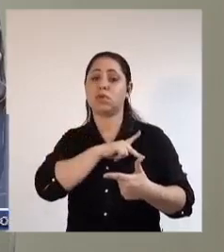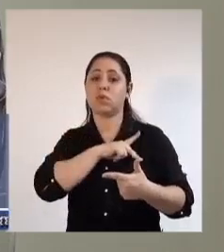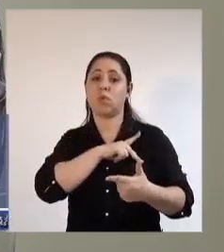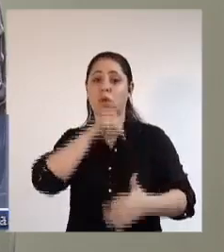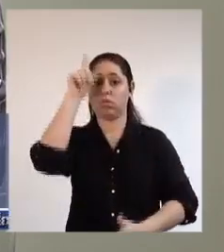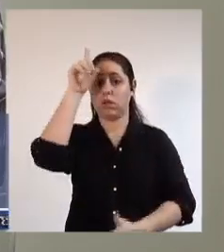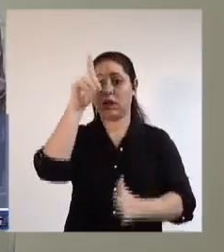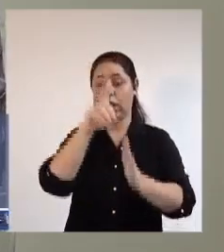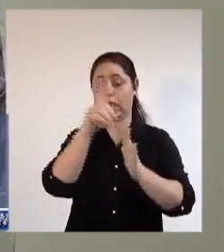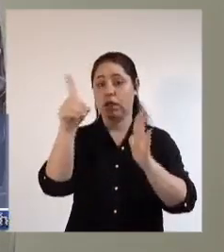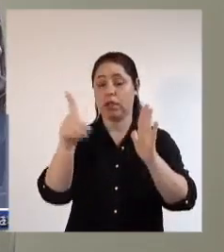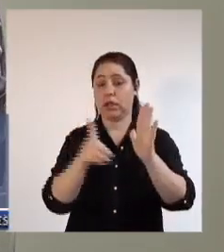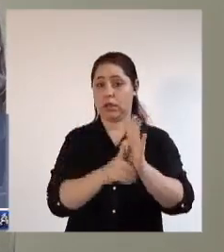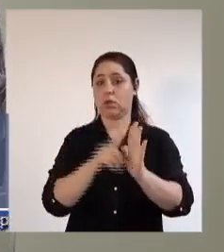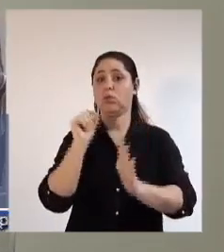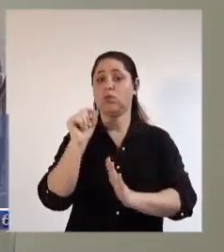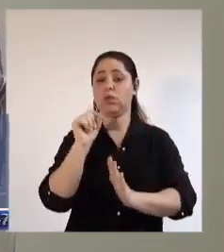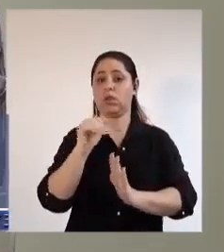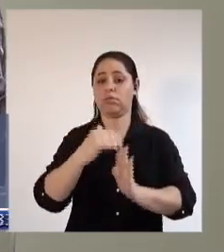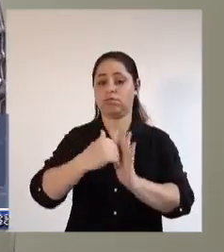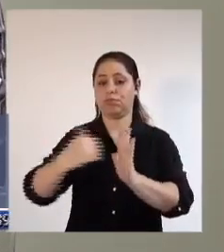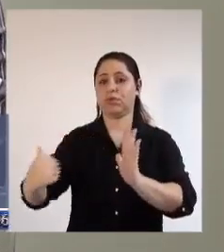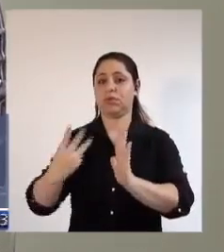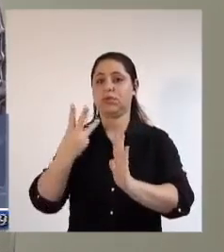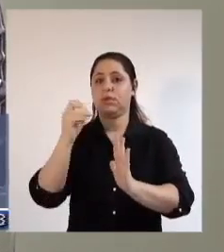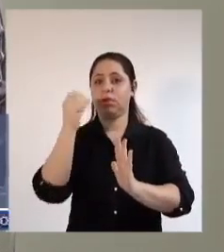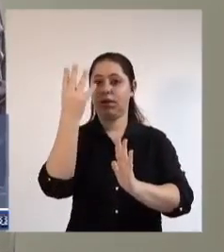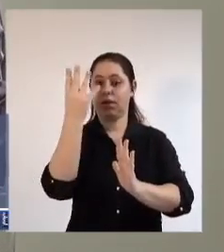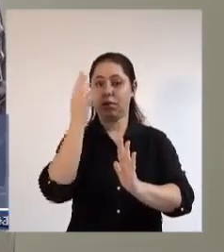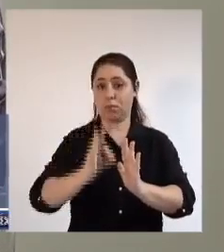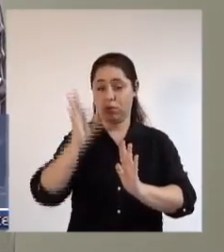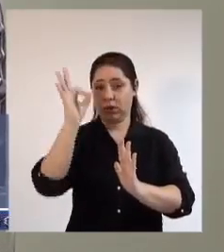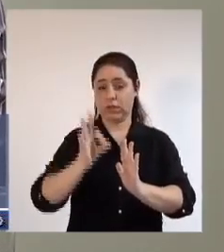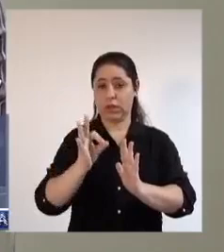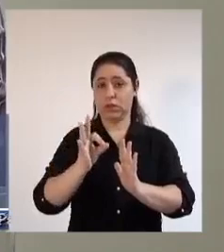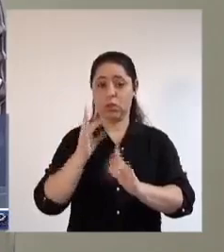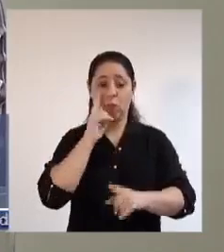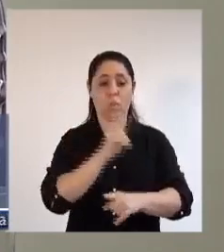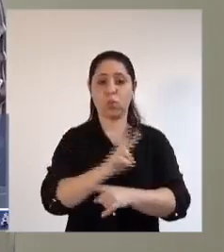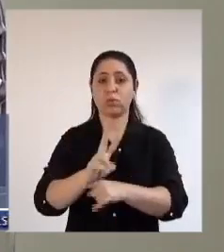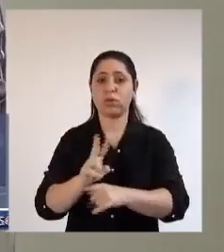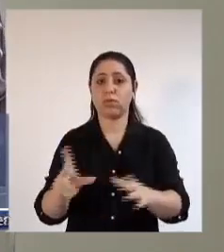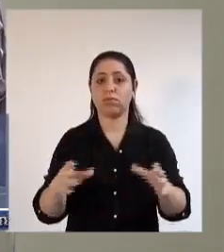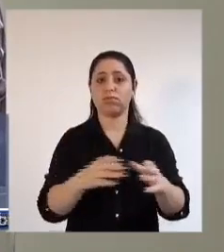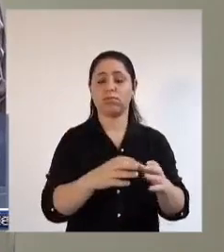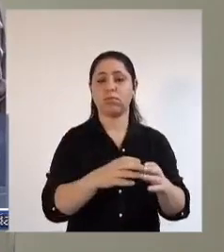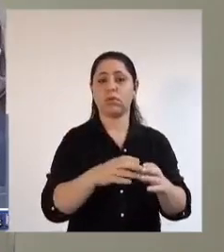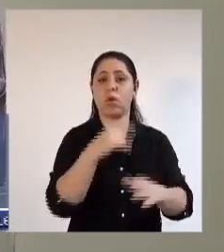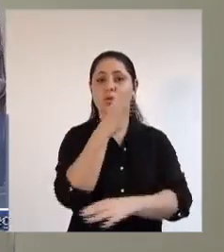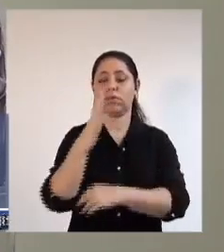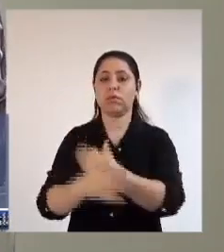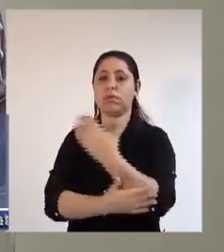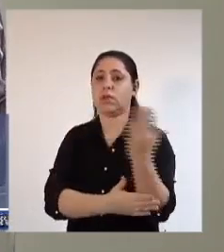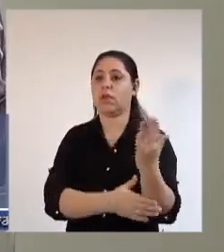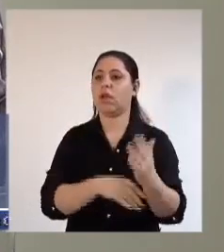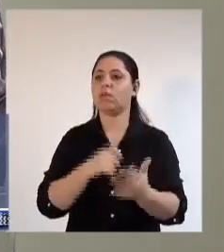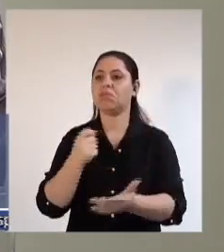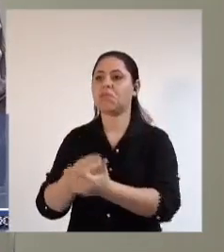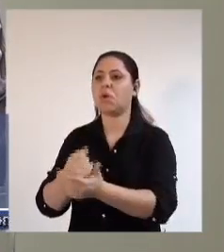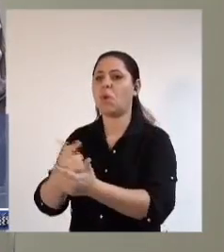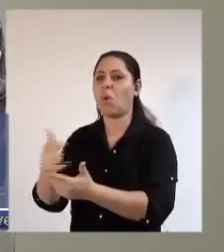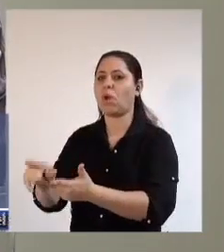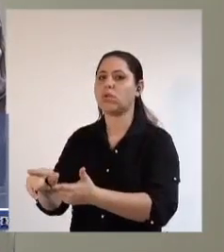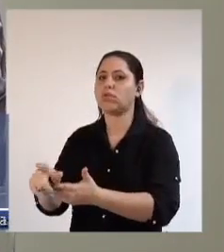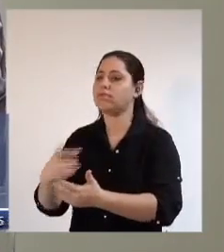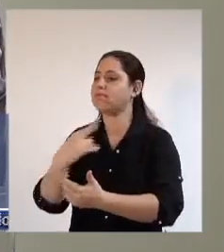que foi retirado 30% do fundo de compensação ambiental pra outros gastos que nós no nosso entender isso não poderia ter